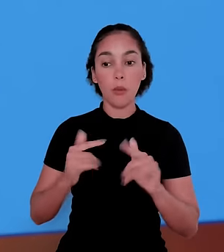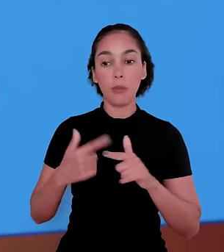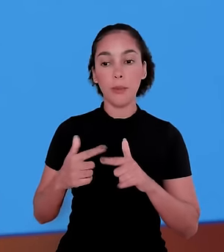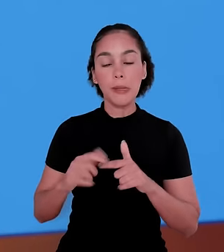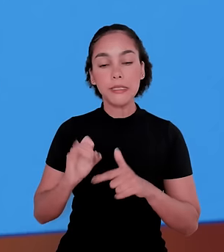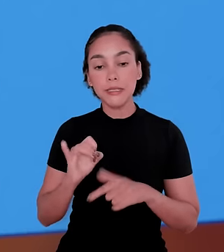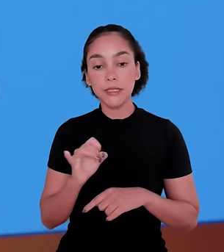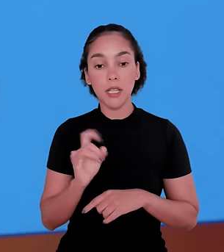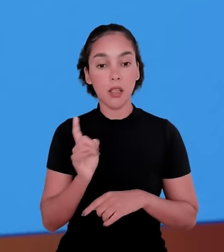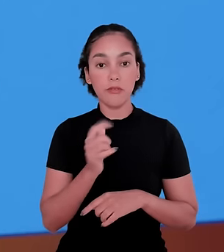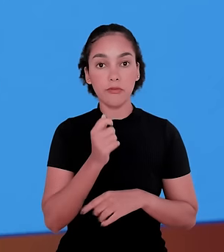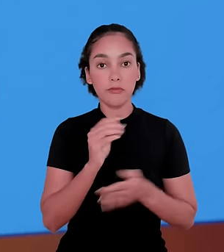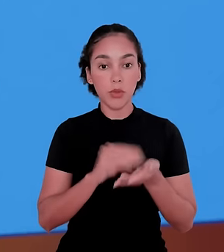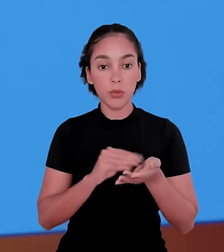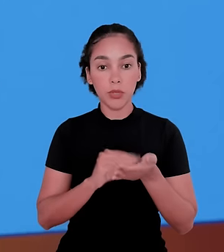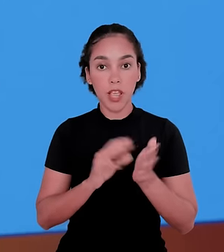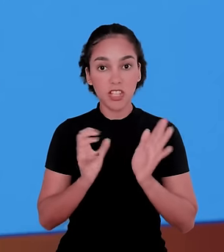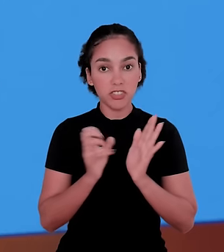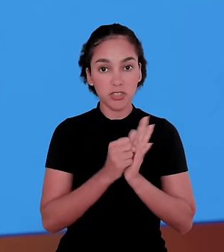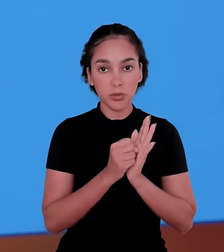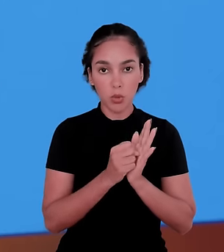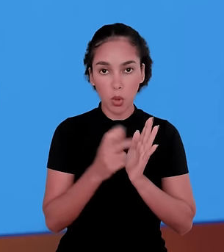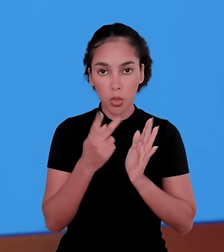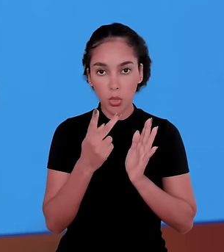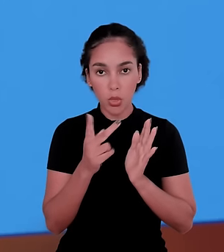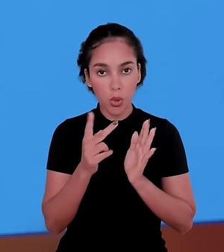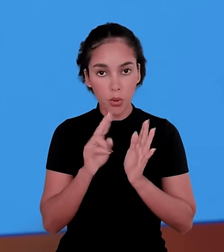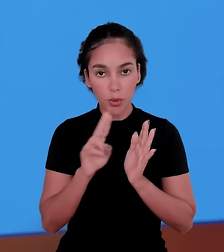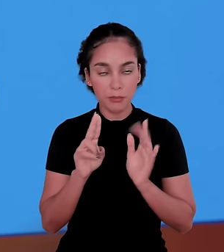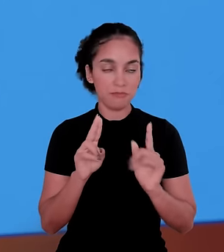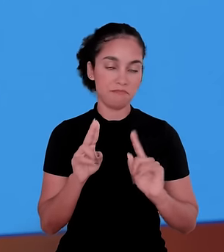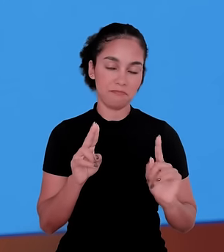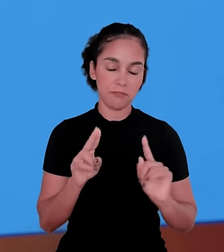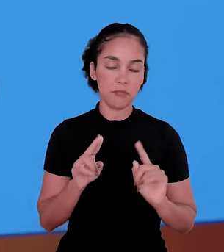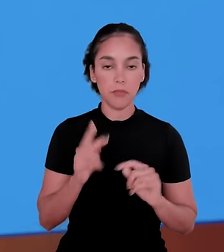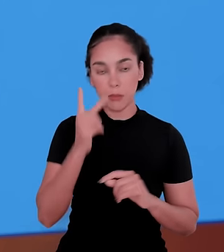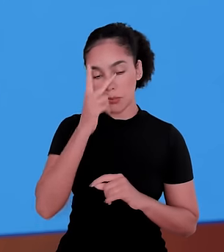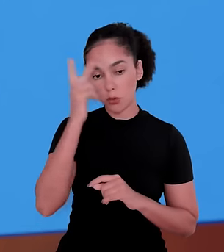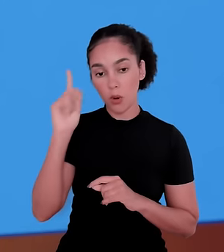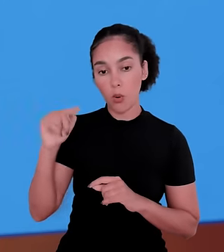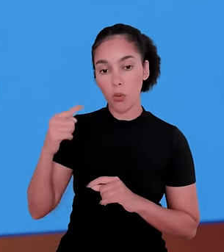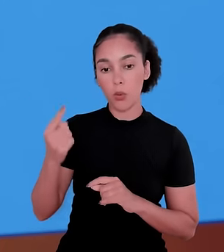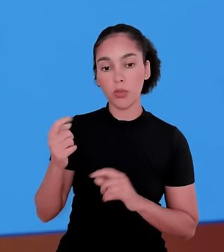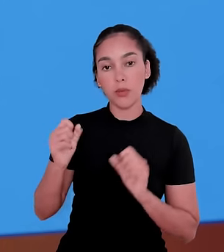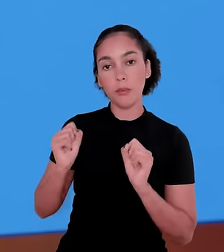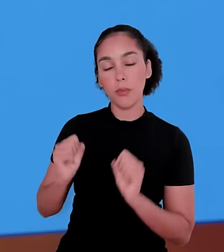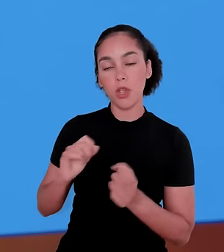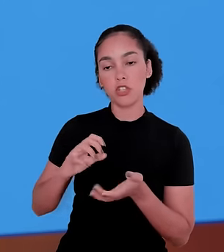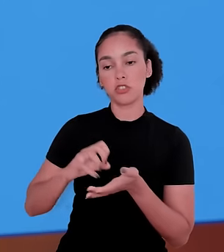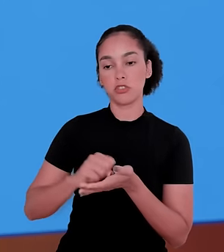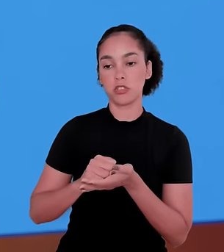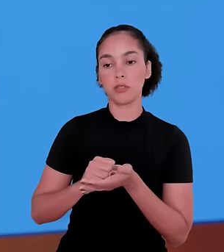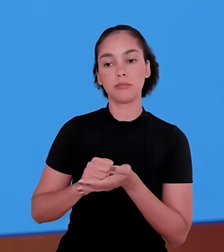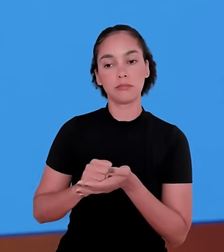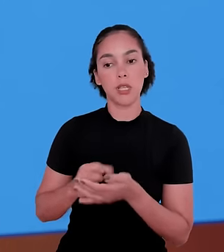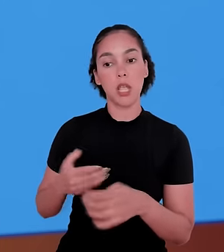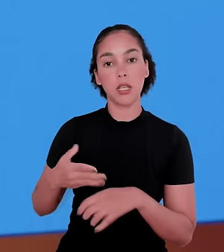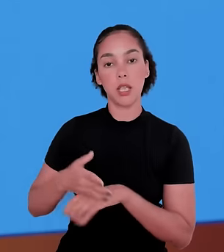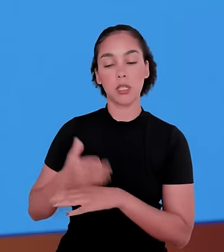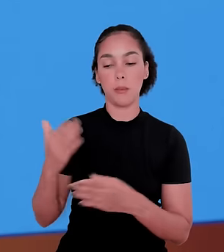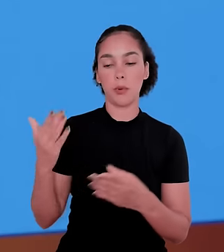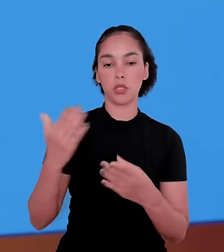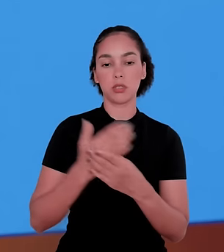não registra aquele nome Ele não é seu pode ter uma outra pessoa que registrou aquele nome e ele vai entrar com processo